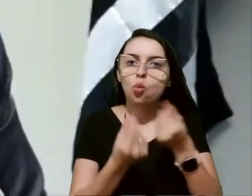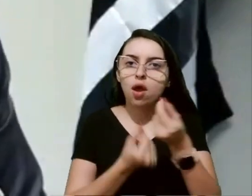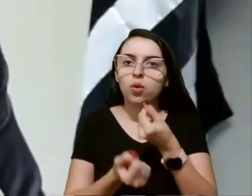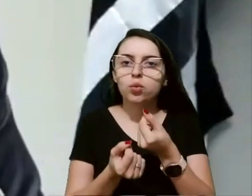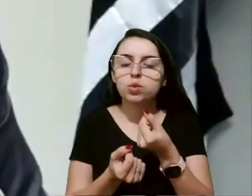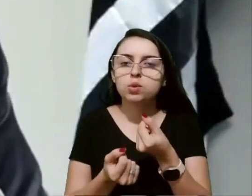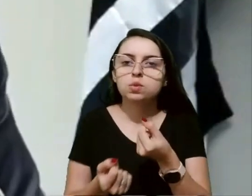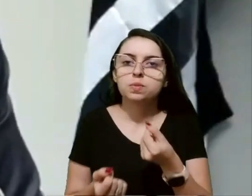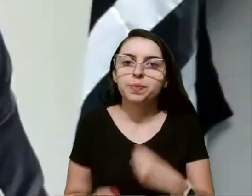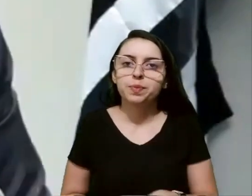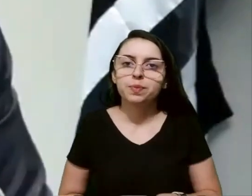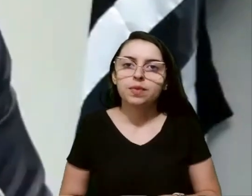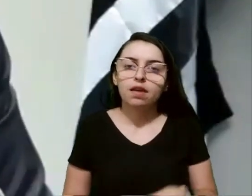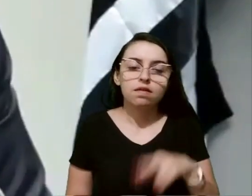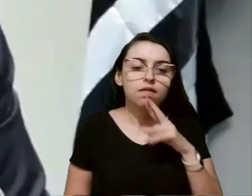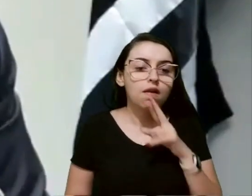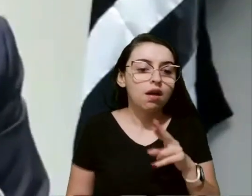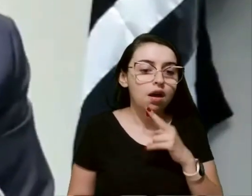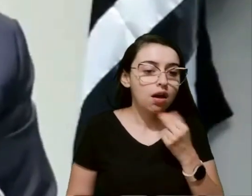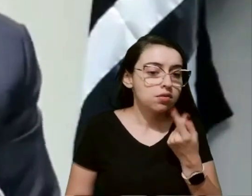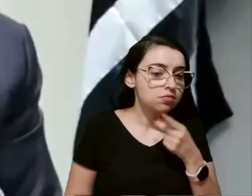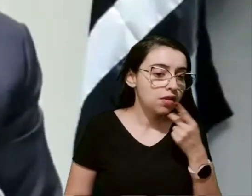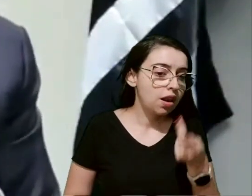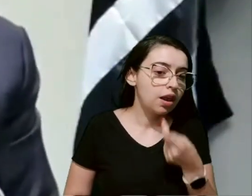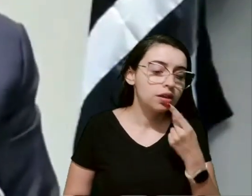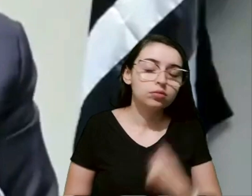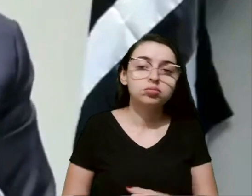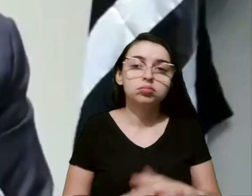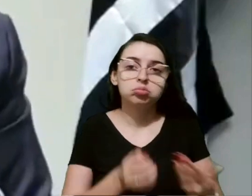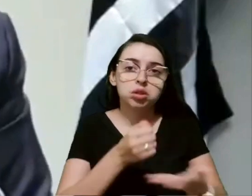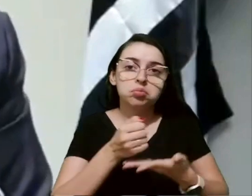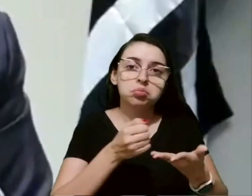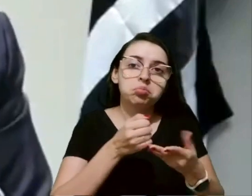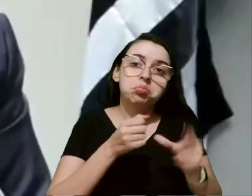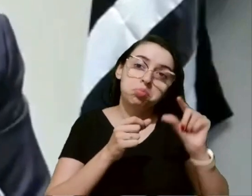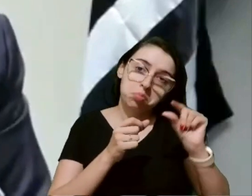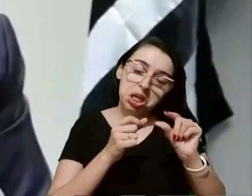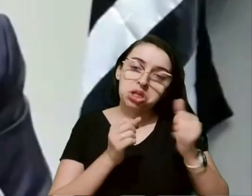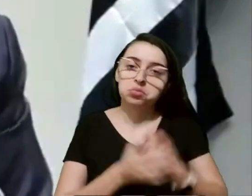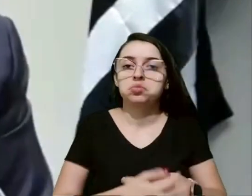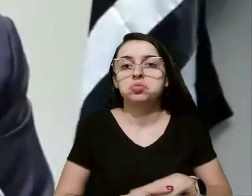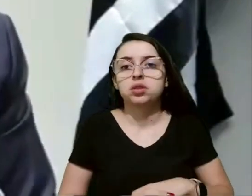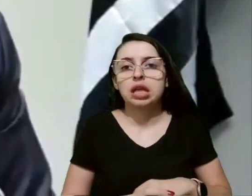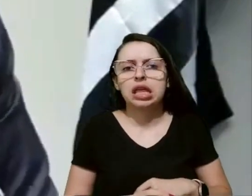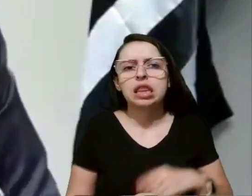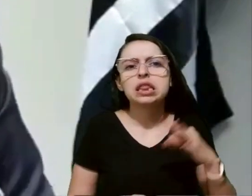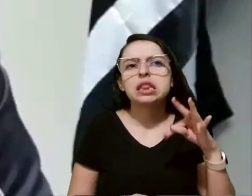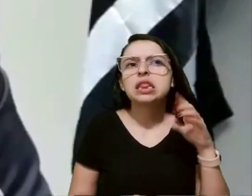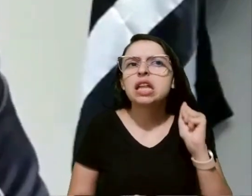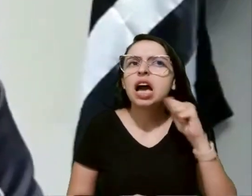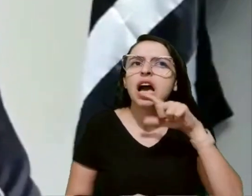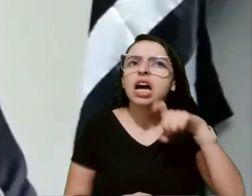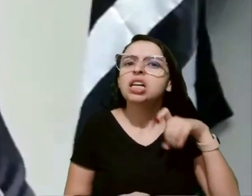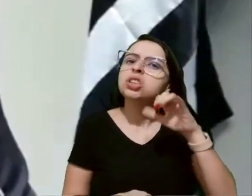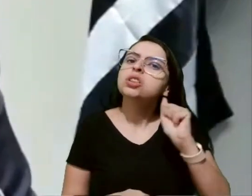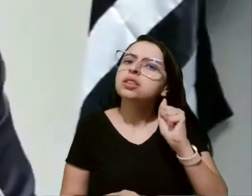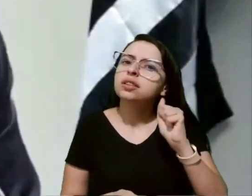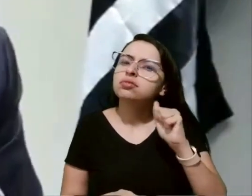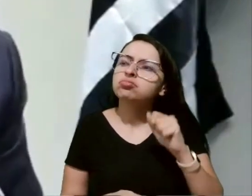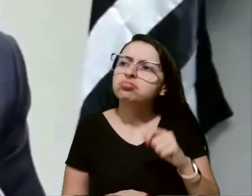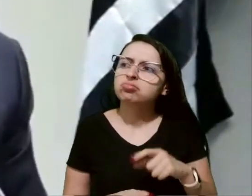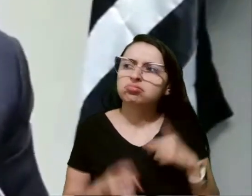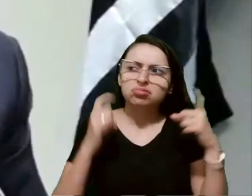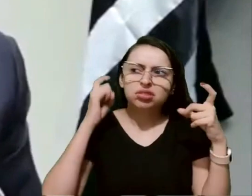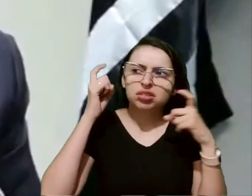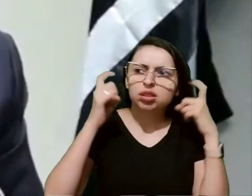recursos, né, dizendo: olha, começa a cumprir porque a taxa de procedência é muito baixa. Aí quando você fala taxas de procedência muito baixas, eu já